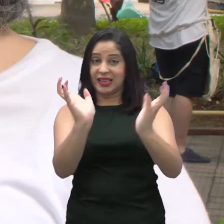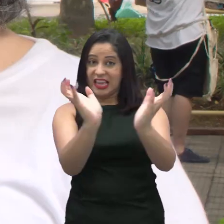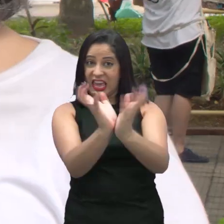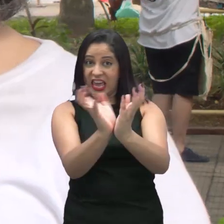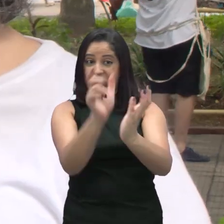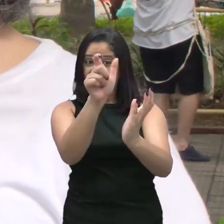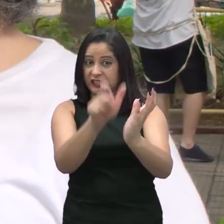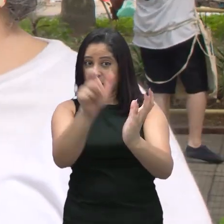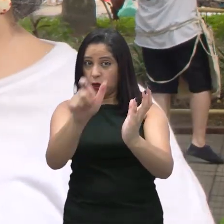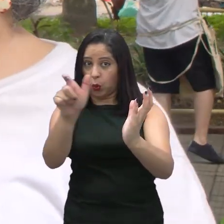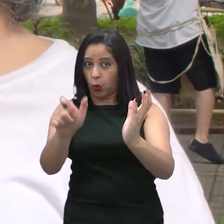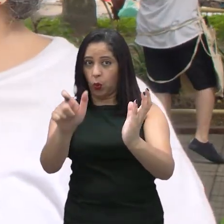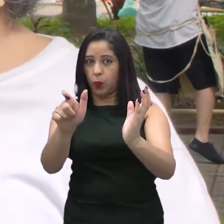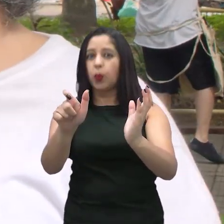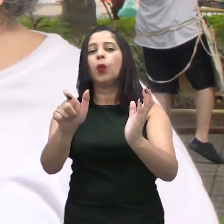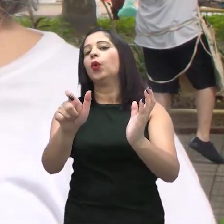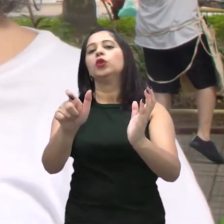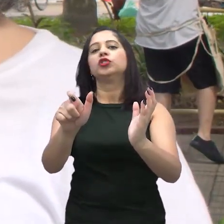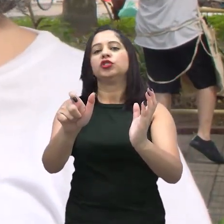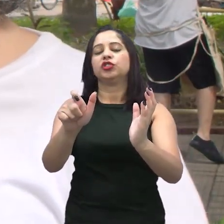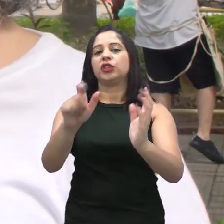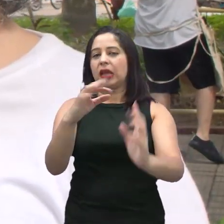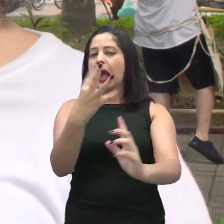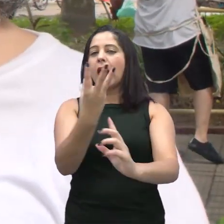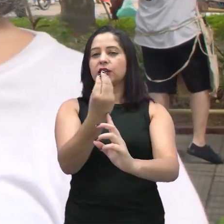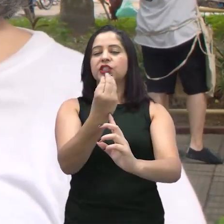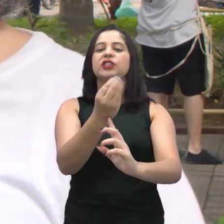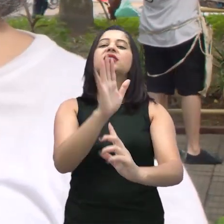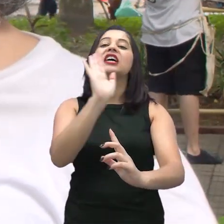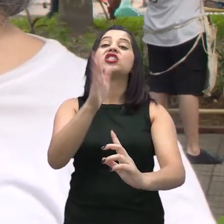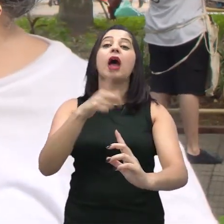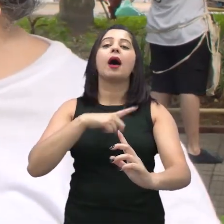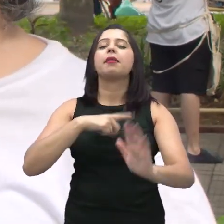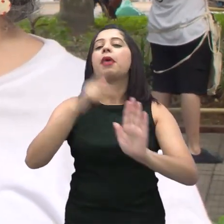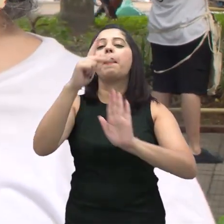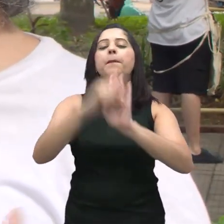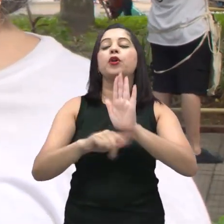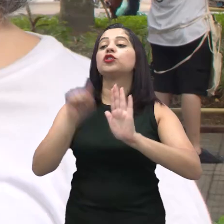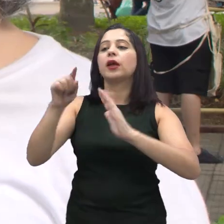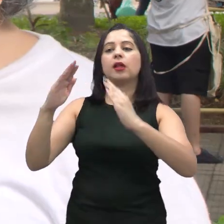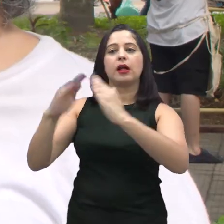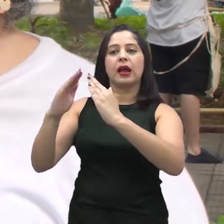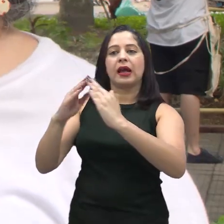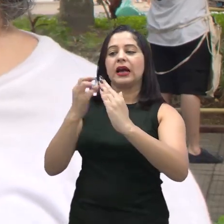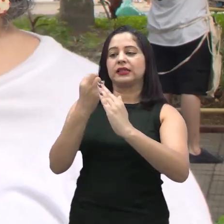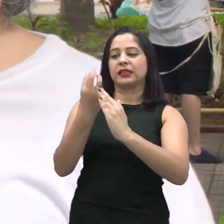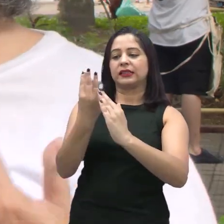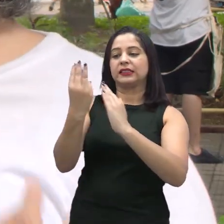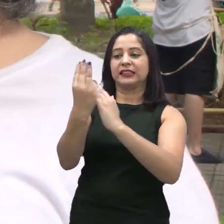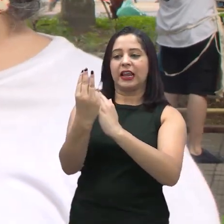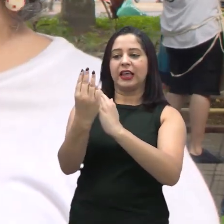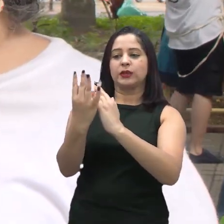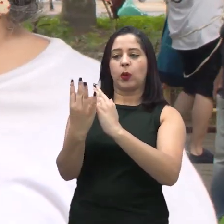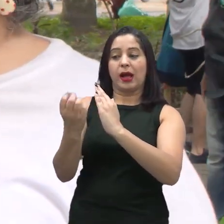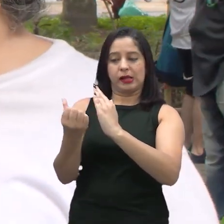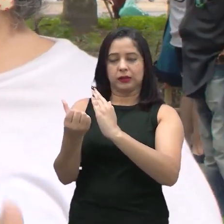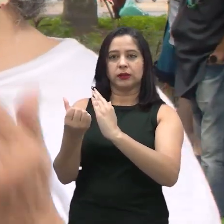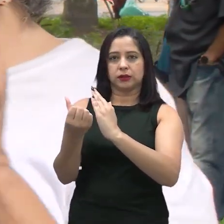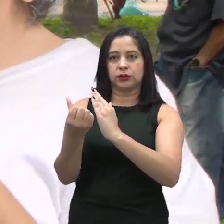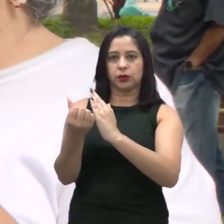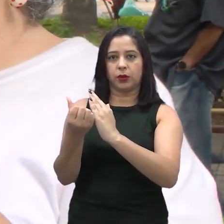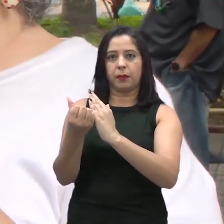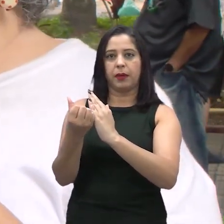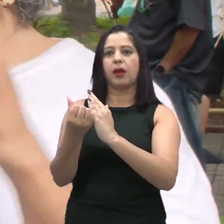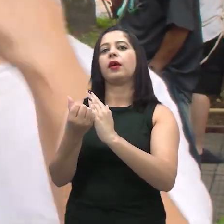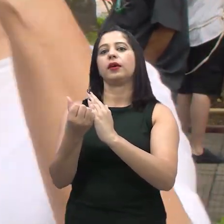de um grupo que elas têm, que chama Casa 346, que é um ateliêzão, cada uma tem o seu ateliê e tal, e é um